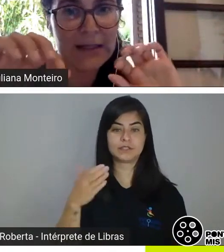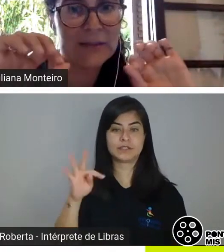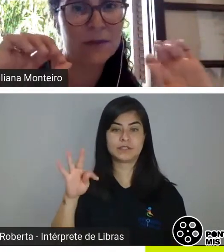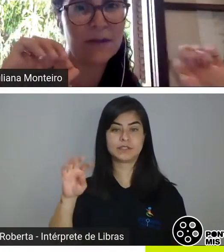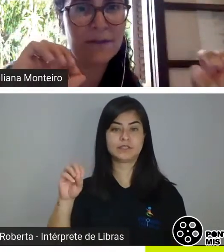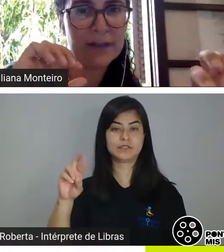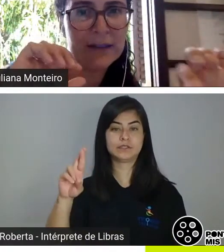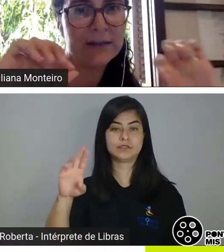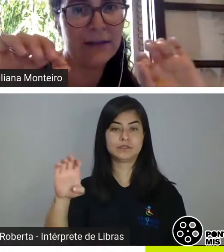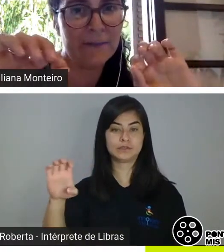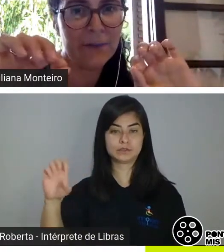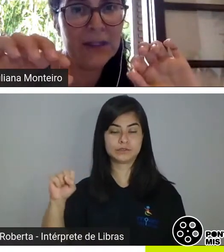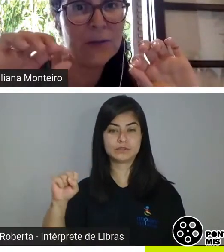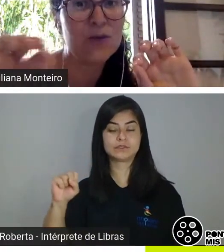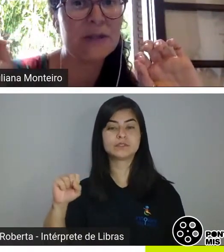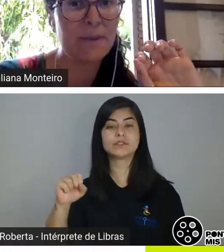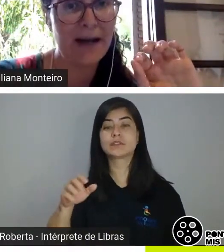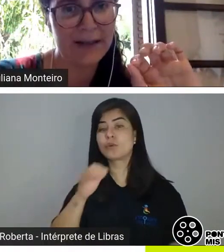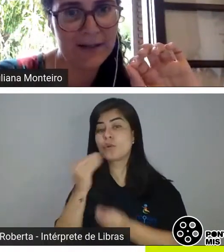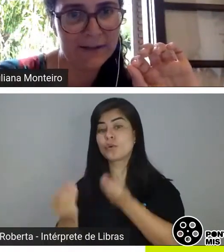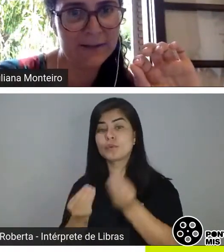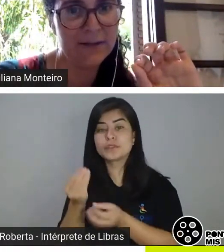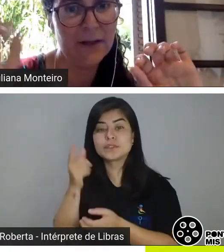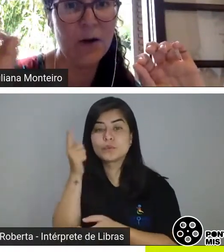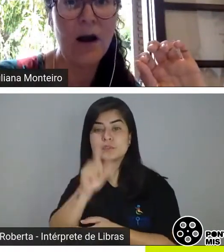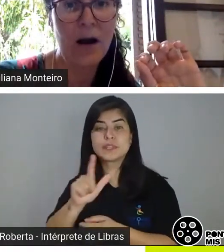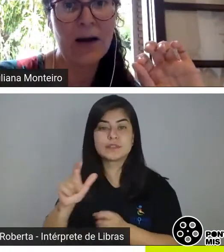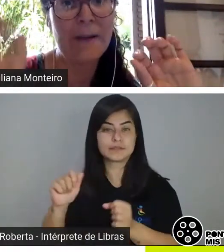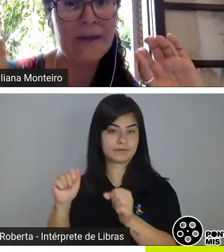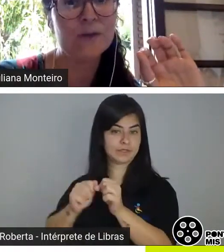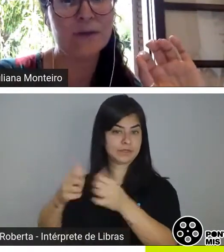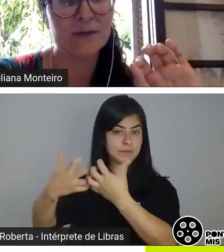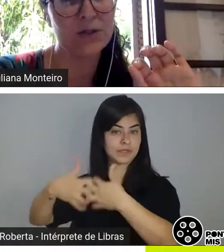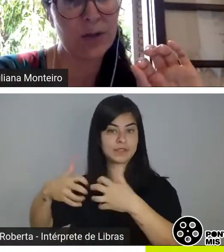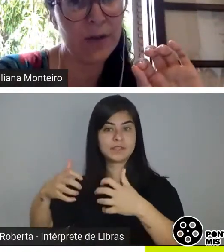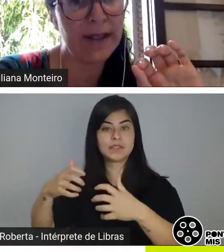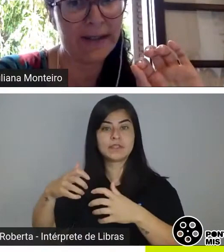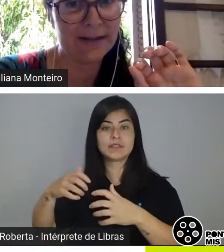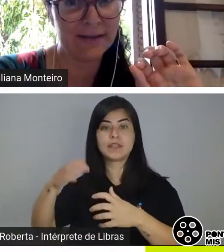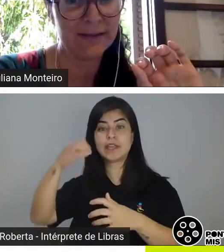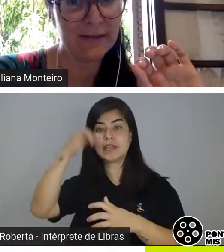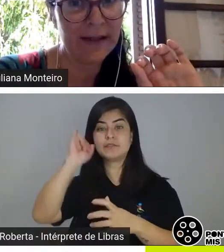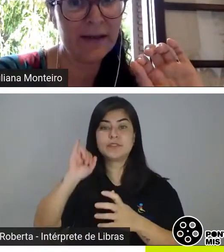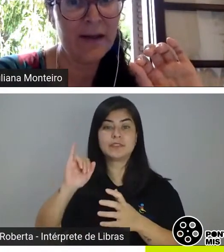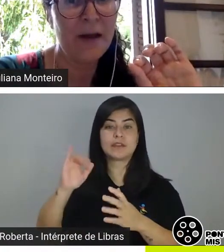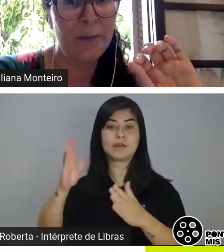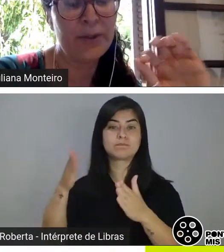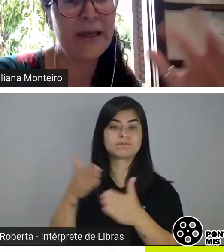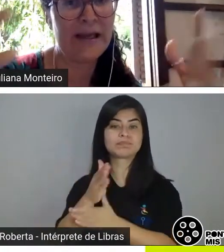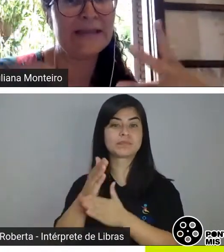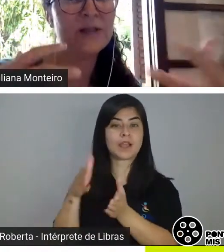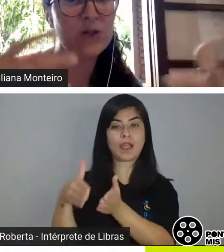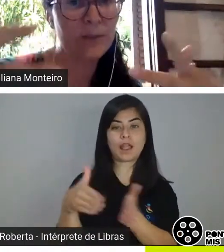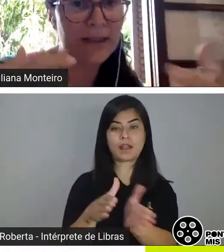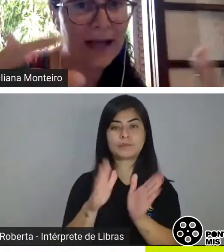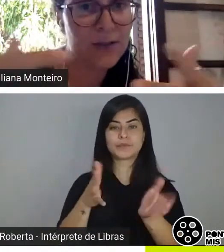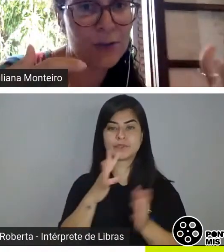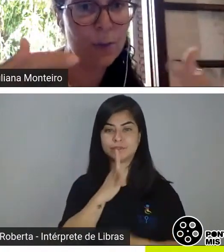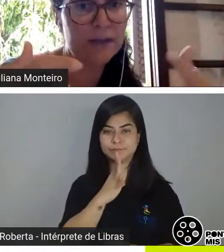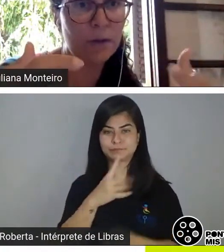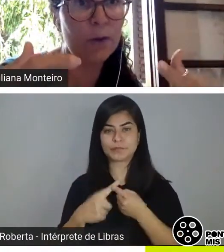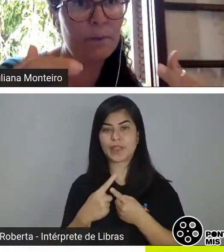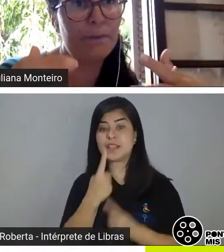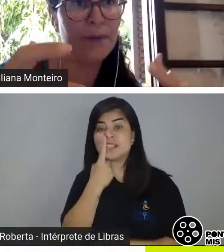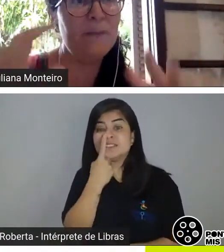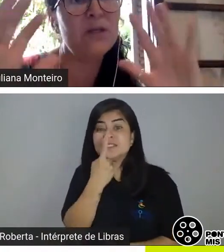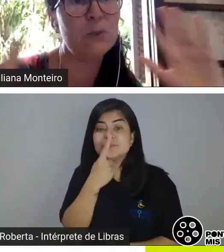certos mecanismos da Fernanda que não disparem caminhos que você já conhece, né? Porque essa intimidade